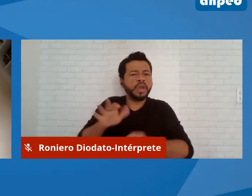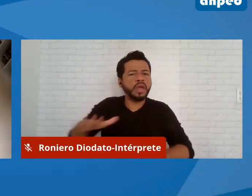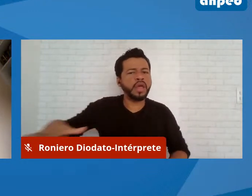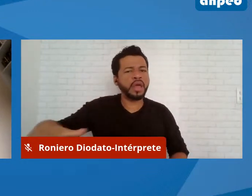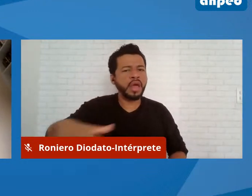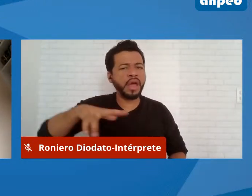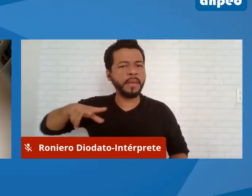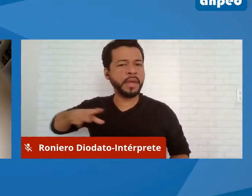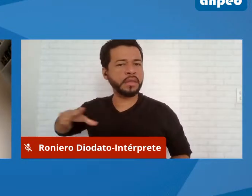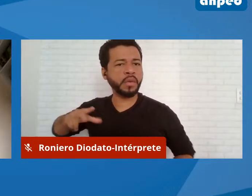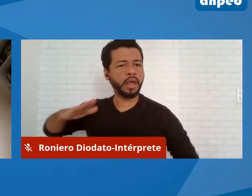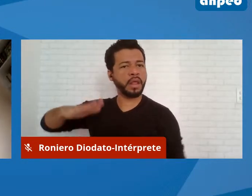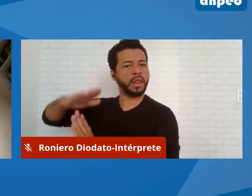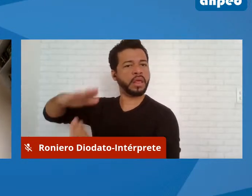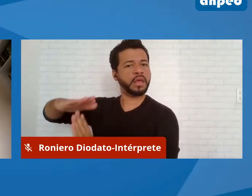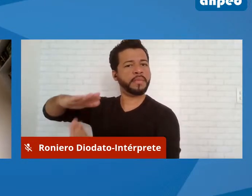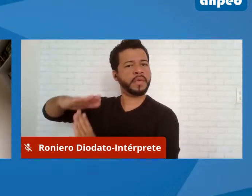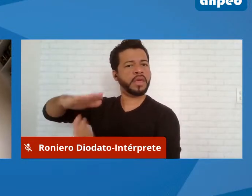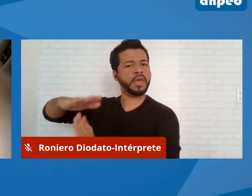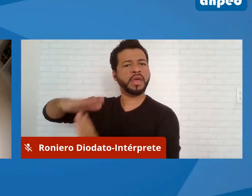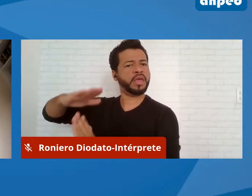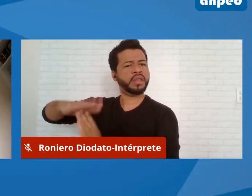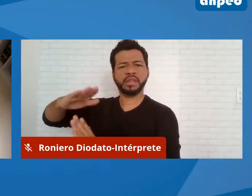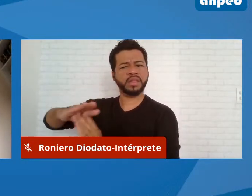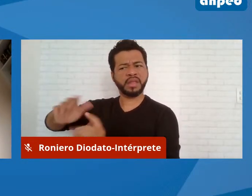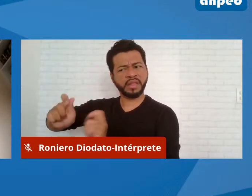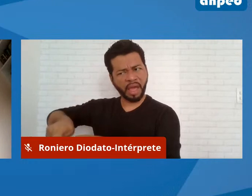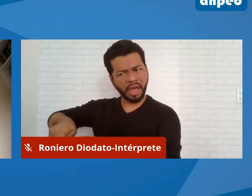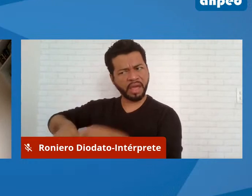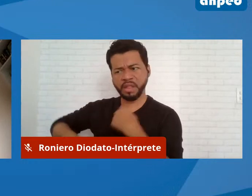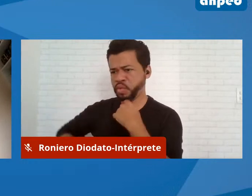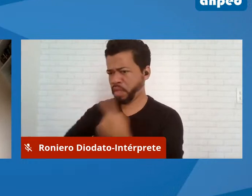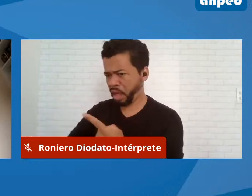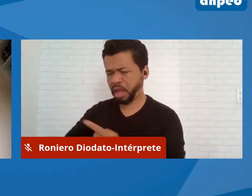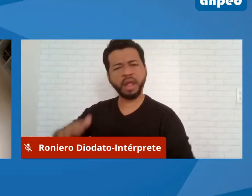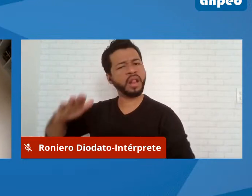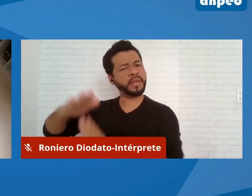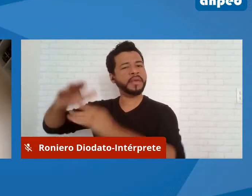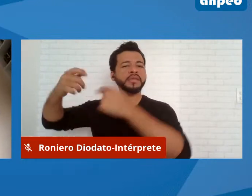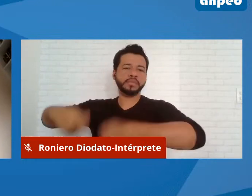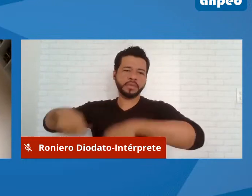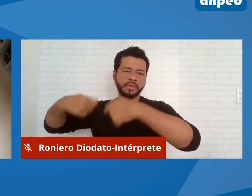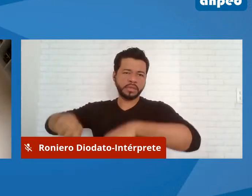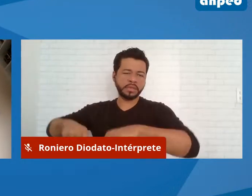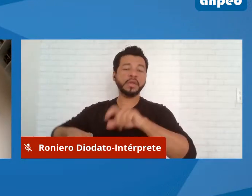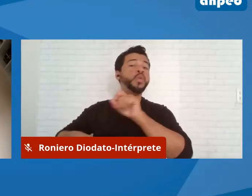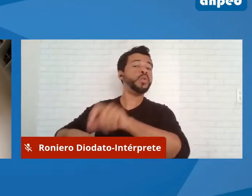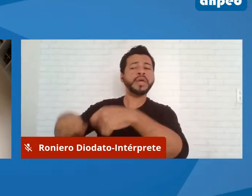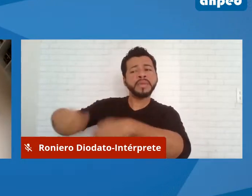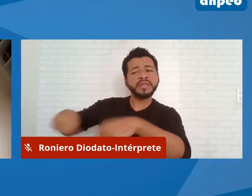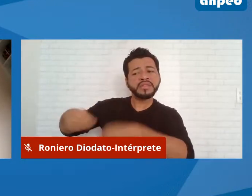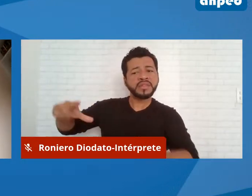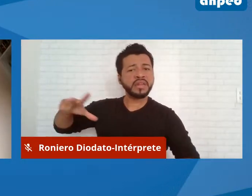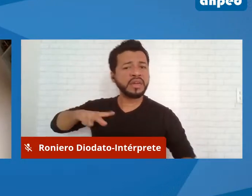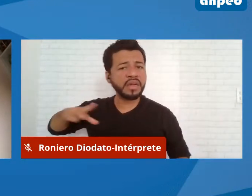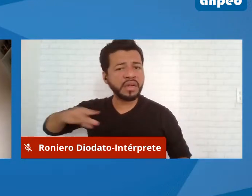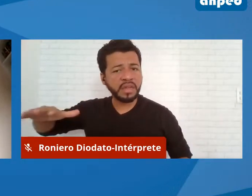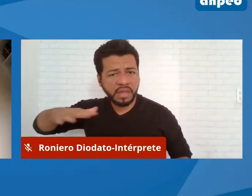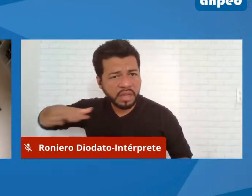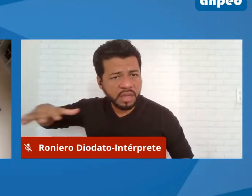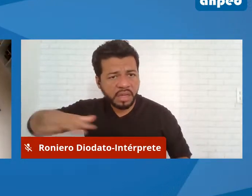limites do que é possível fazer e do que não é possível, do que é necessário e que não é necessário, que